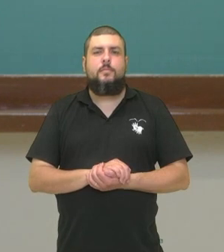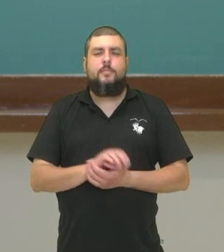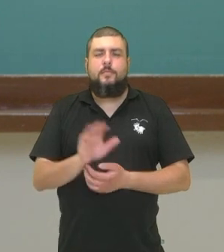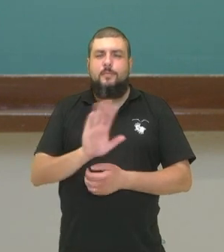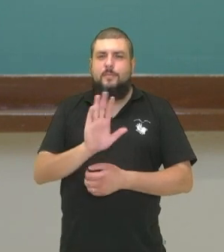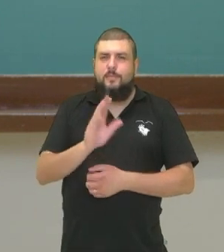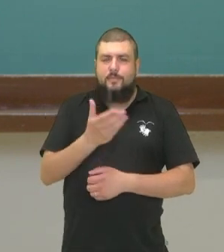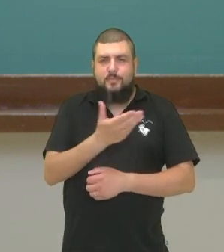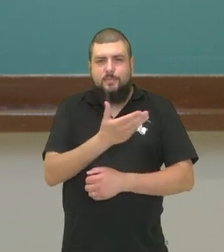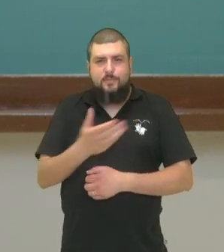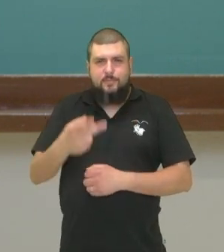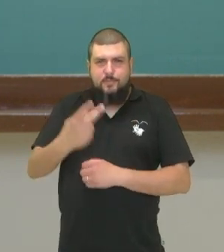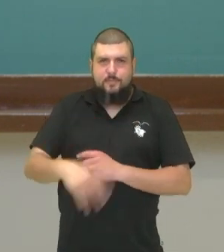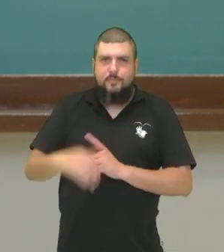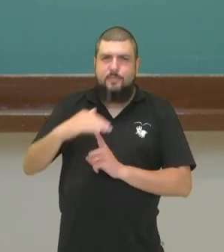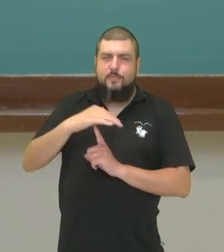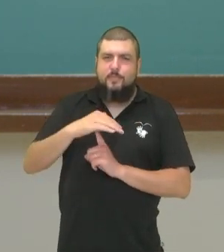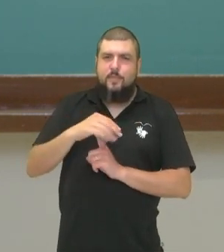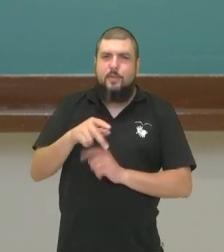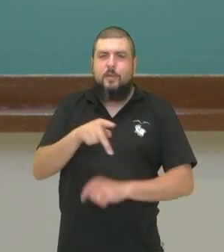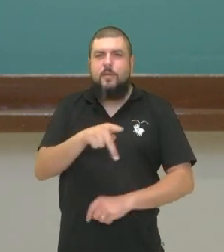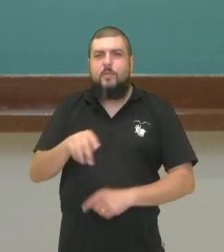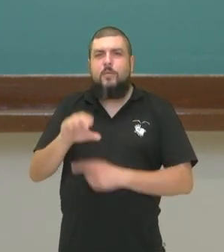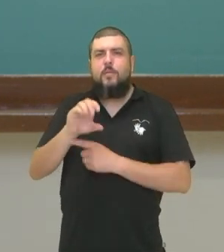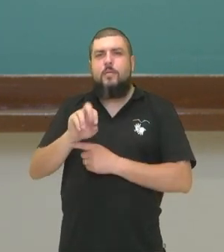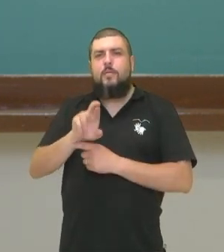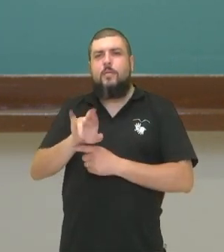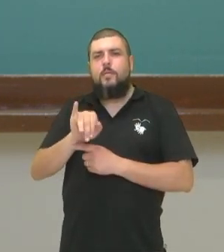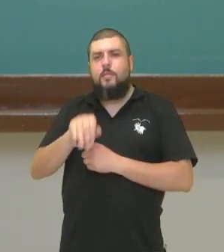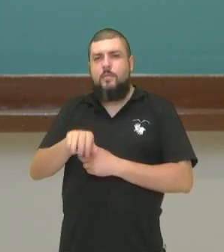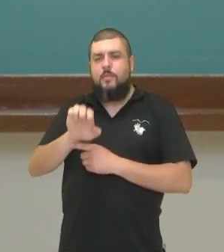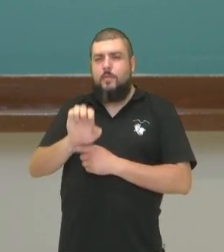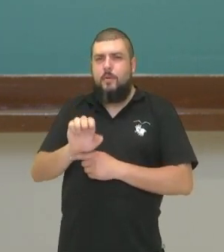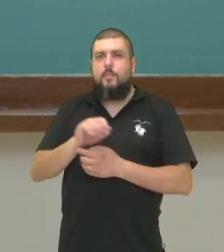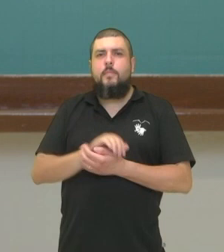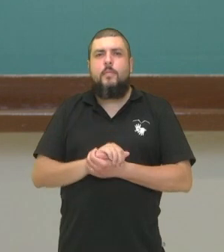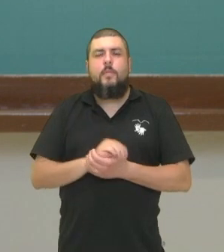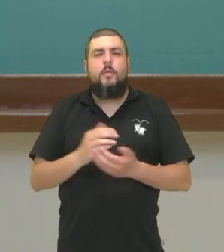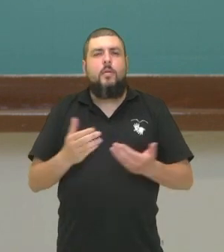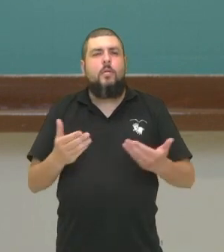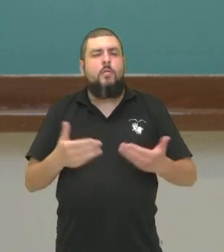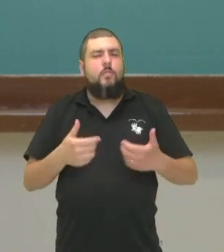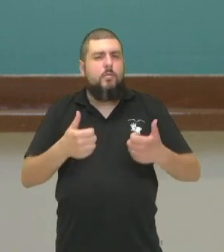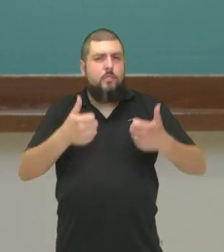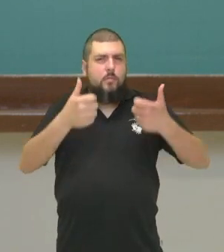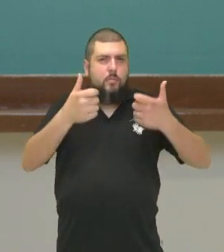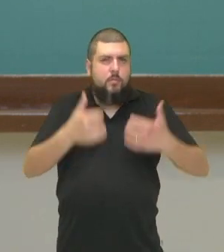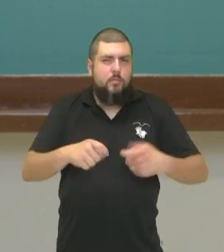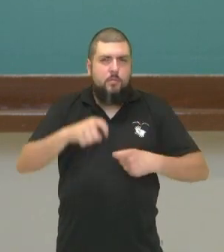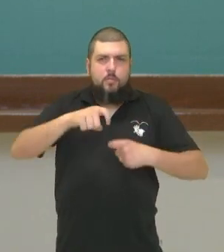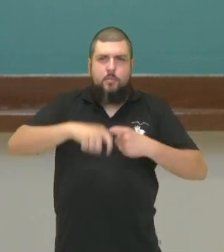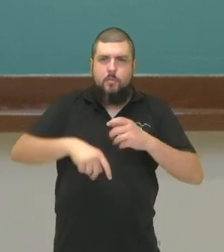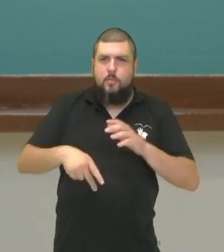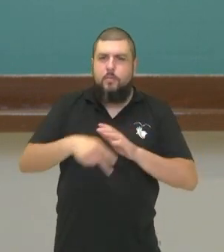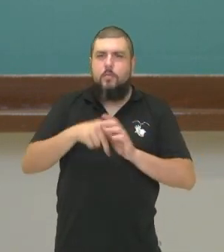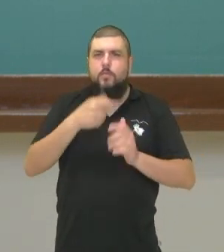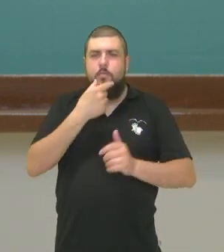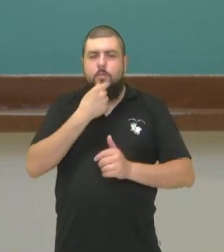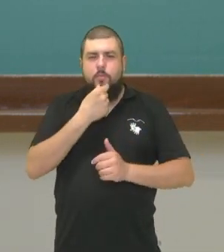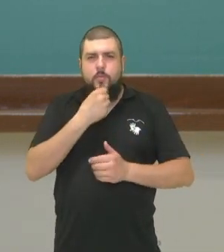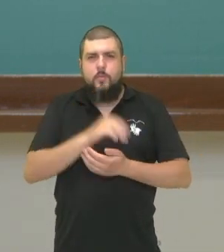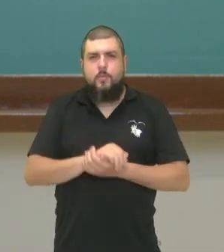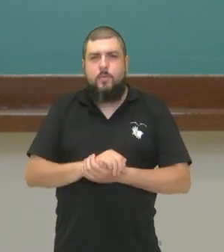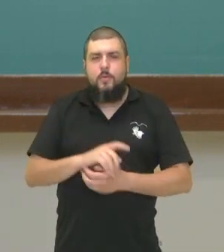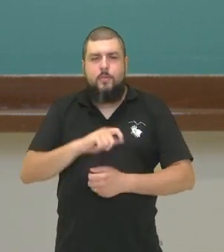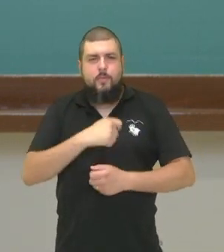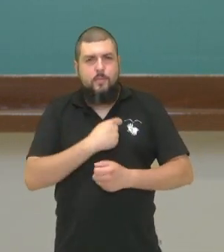estudantes do Paraná! Eu sou a professora Corine e nesse vídeo nós vamos falar sobre o sistema reprodutor masculino. Vamos cumprimentar o